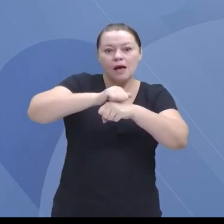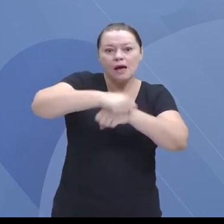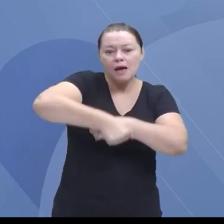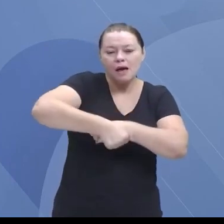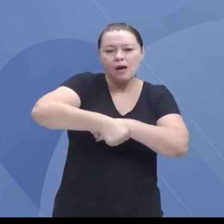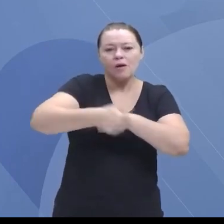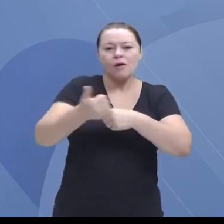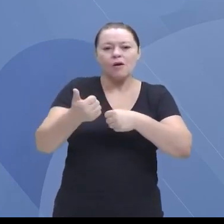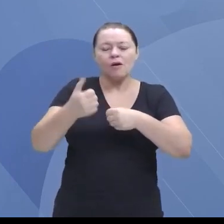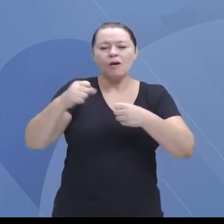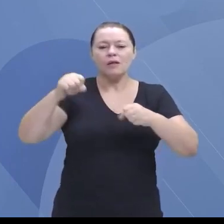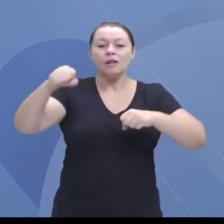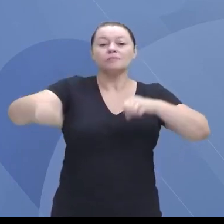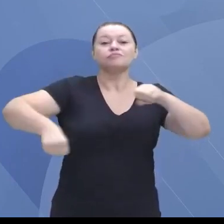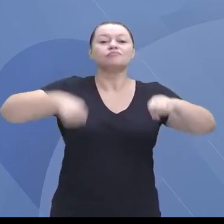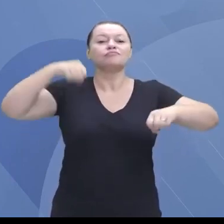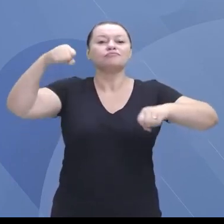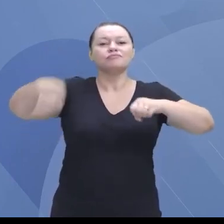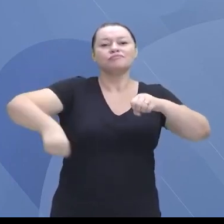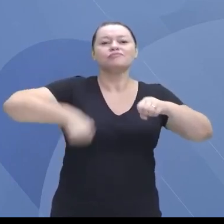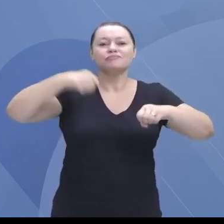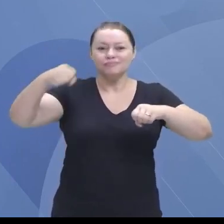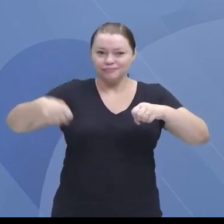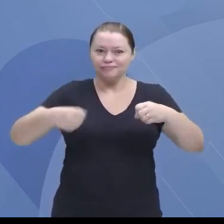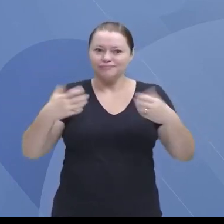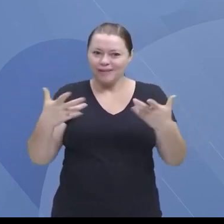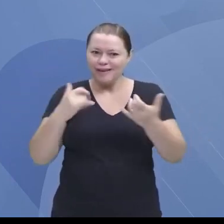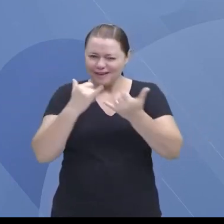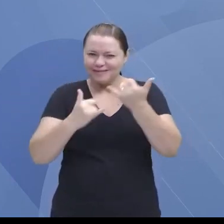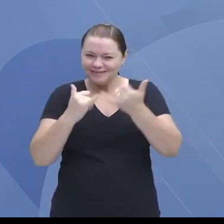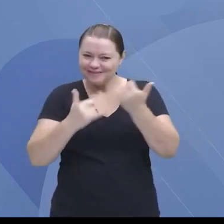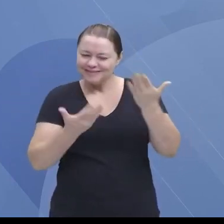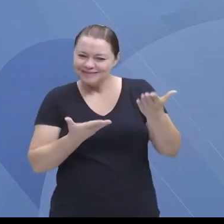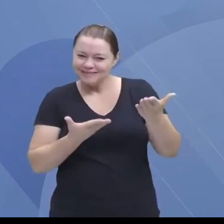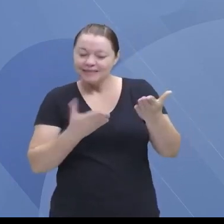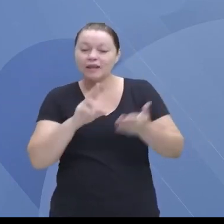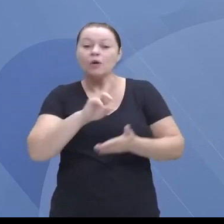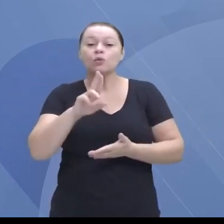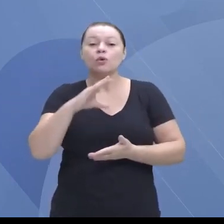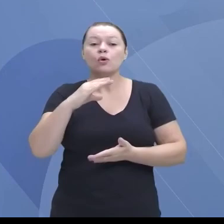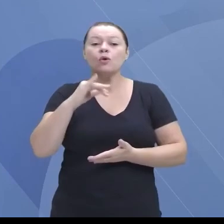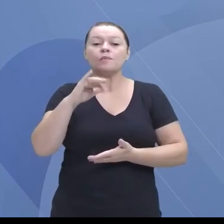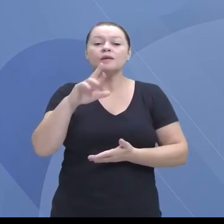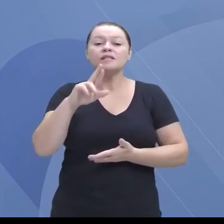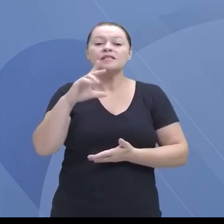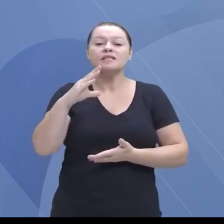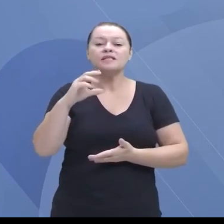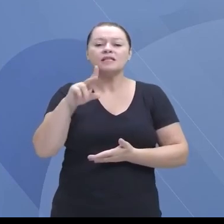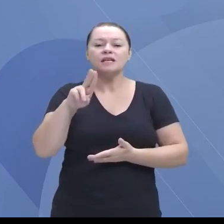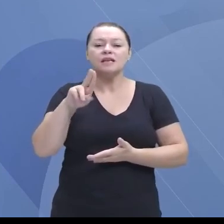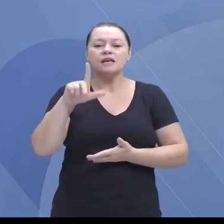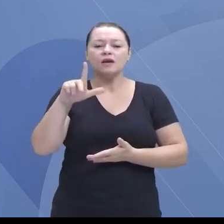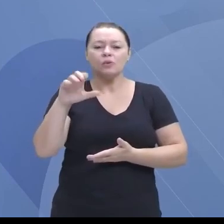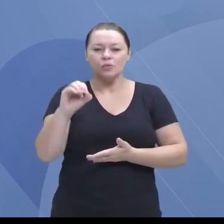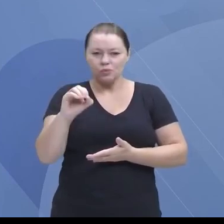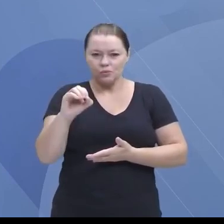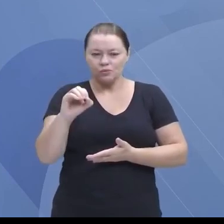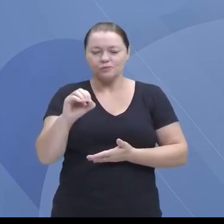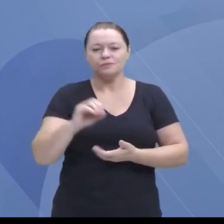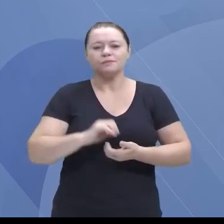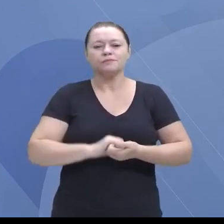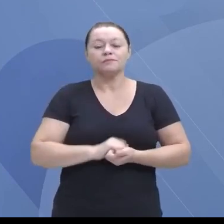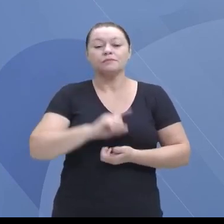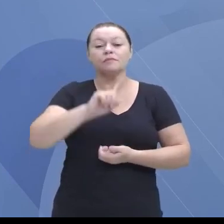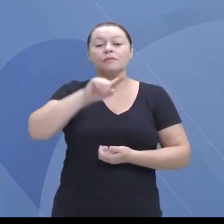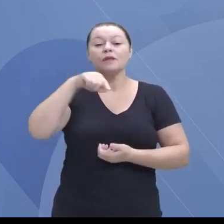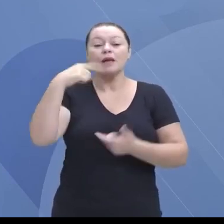né? Círculo, essa figura plana chamada de círculo. A